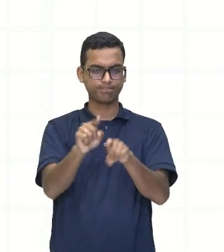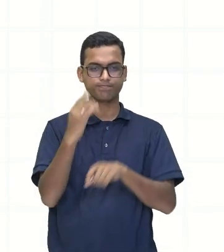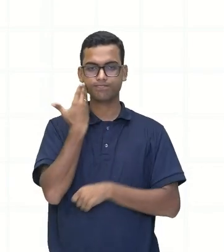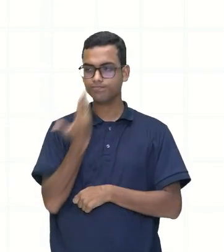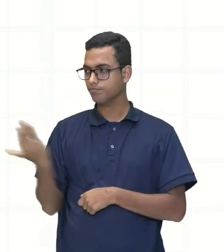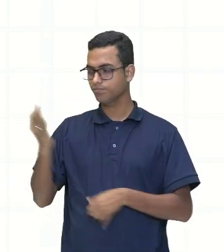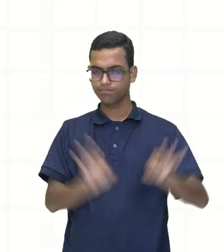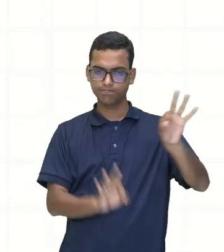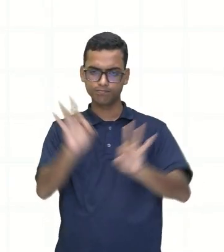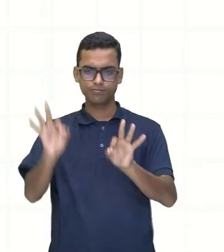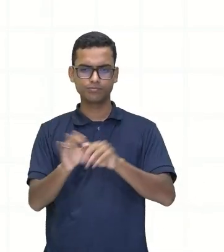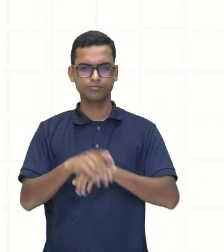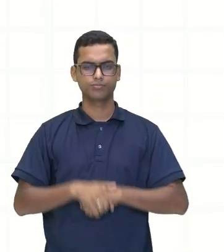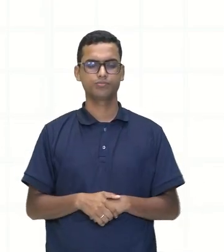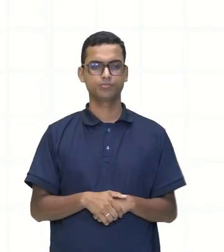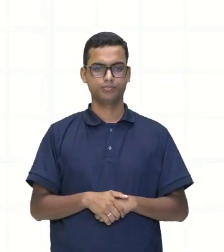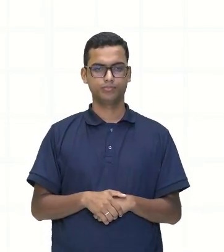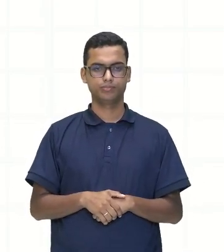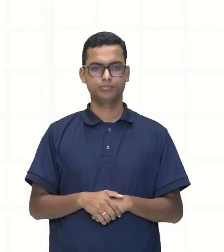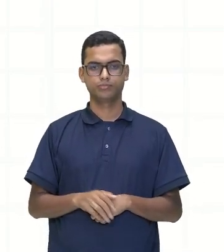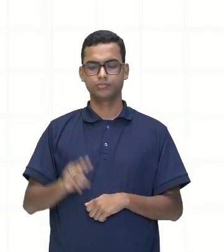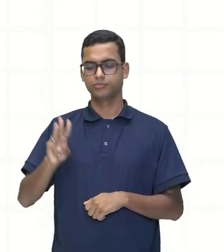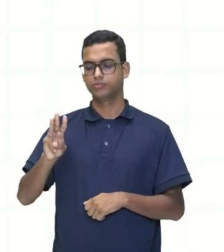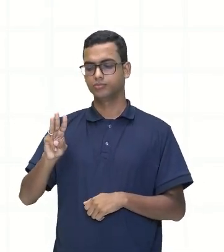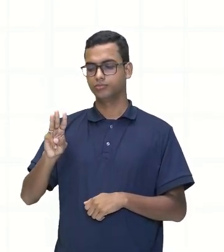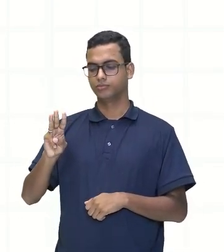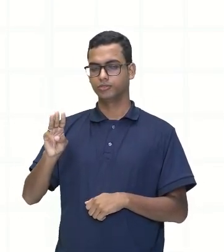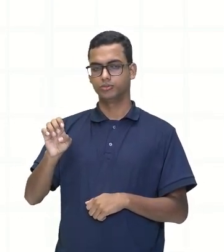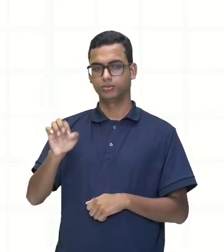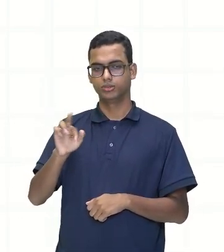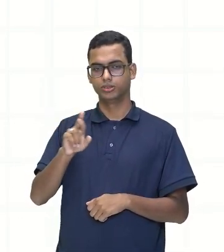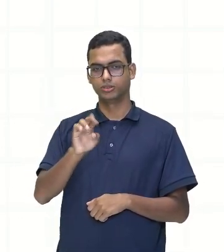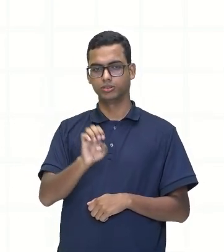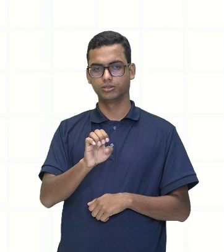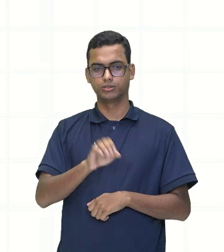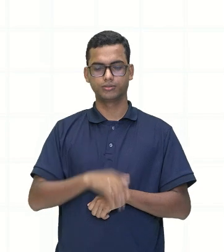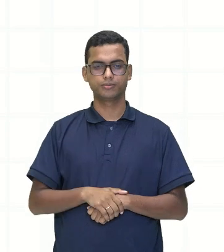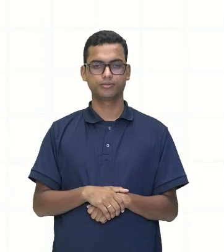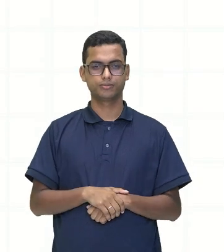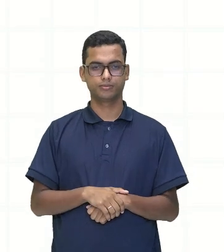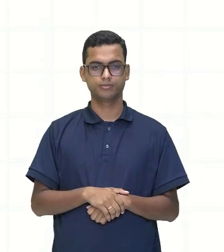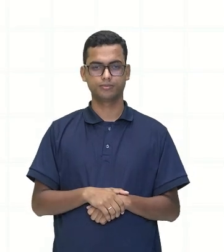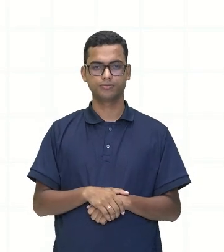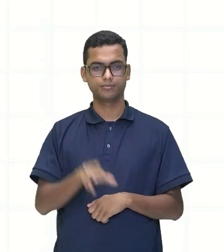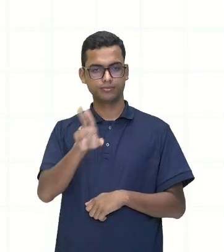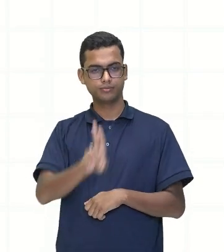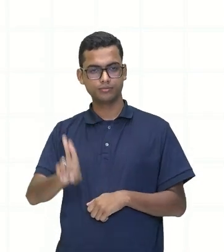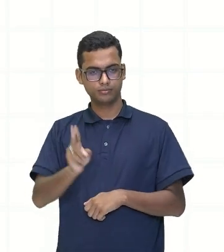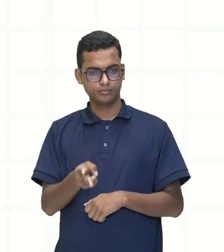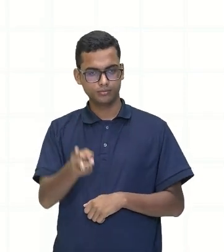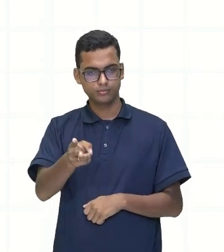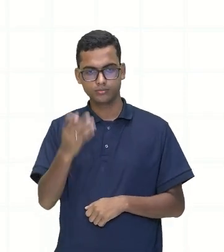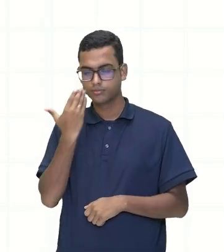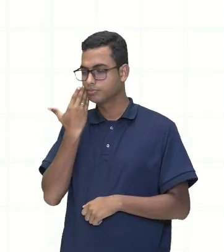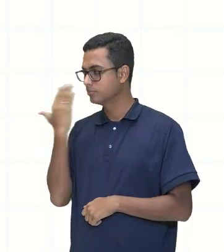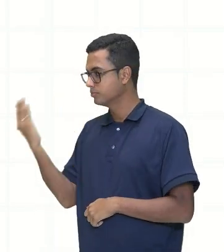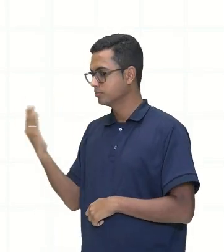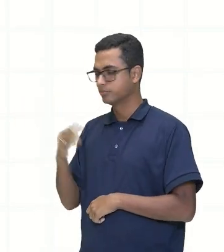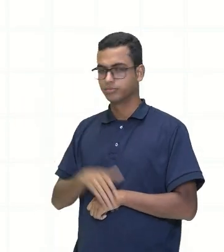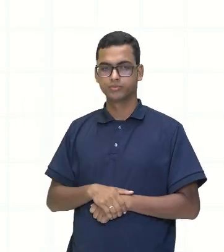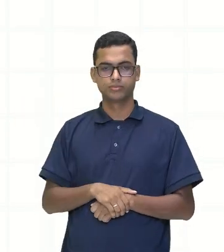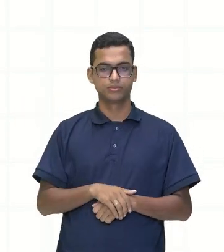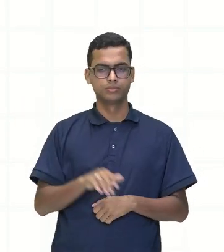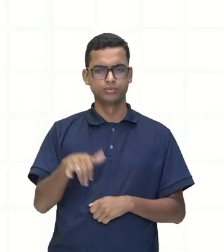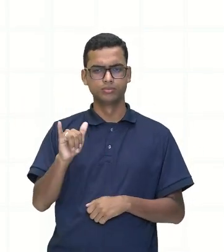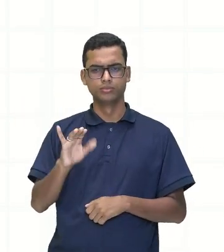temos o seguinte: were. Eu vou sempre utilizar com esses pronomes aqui, ó. You, we